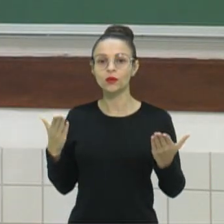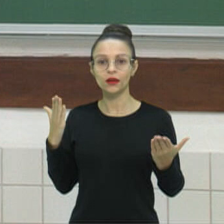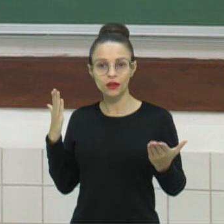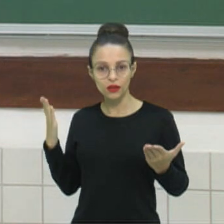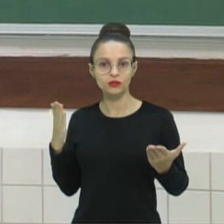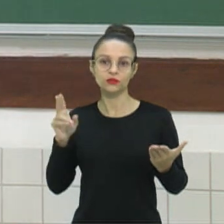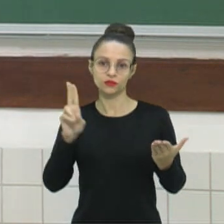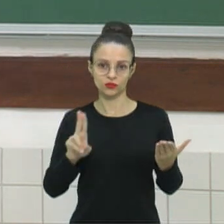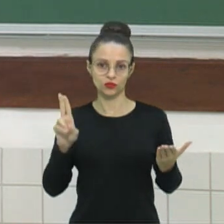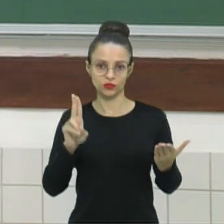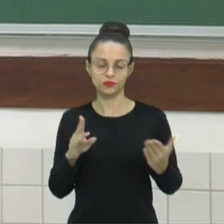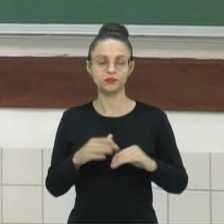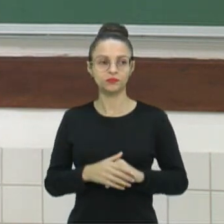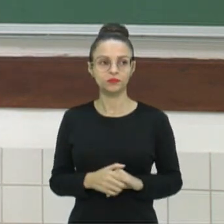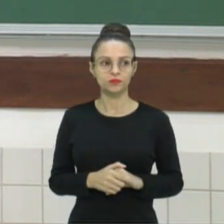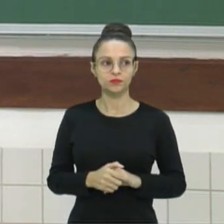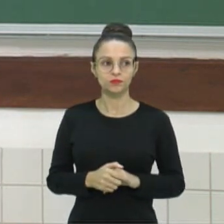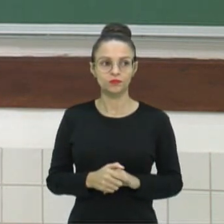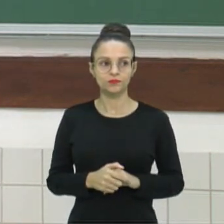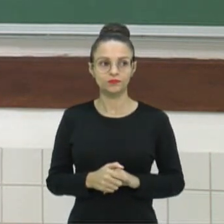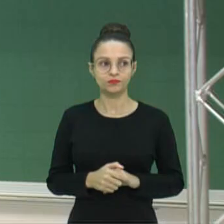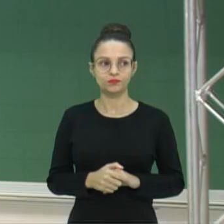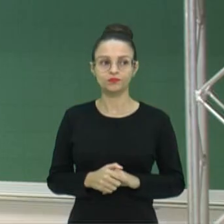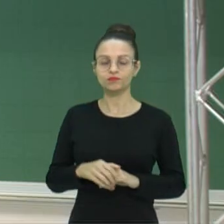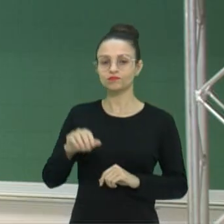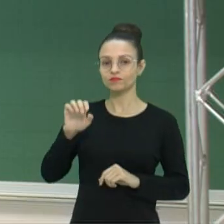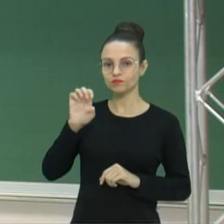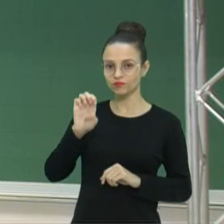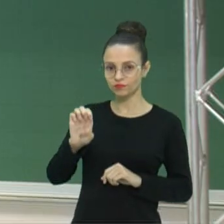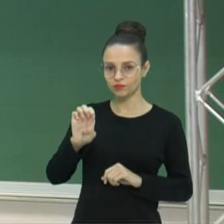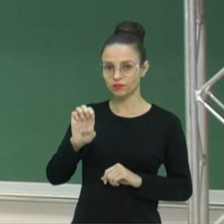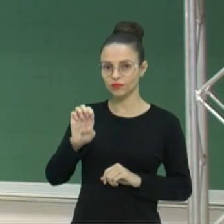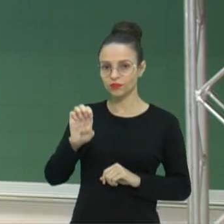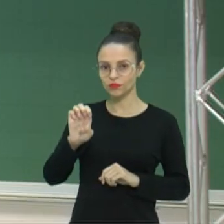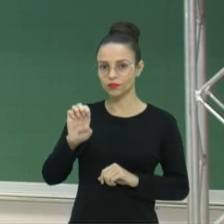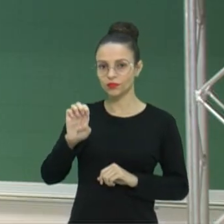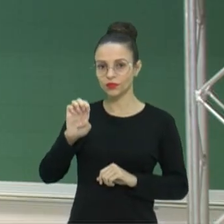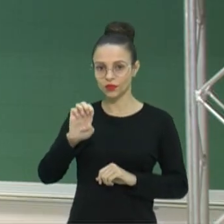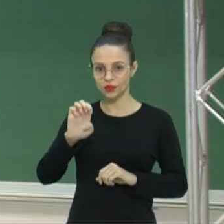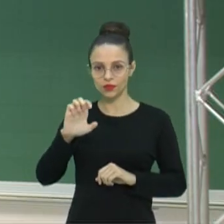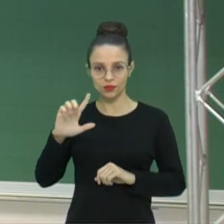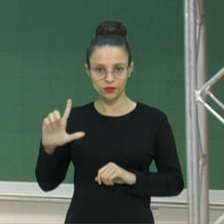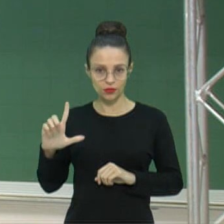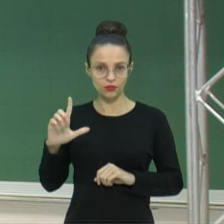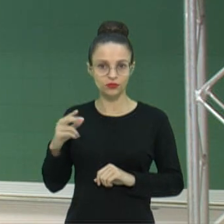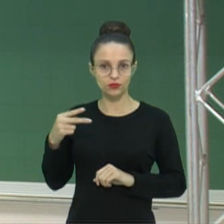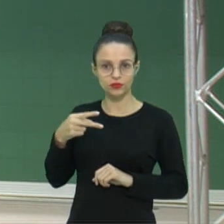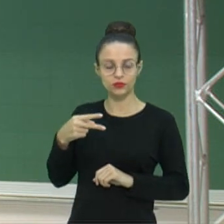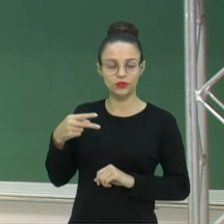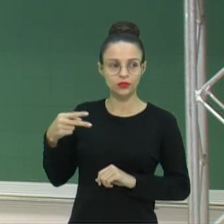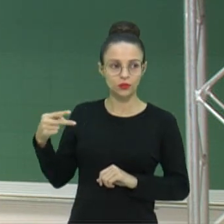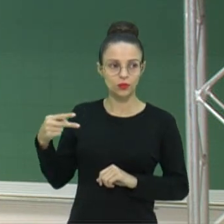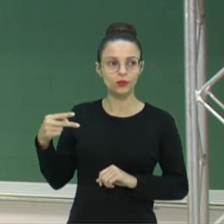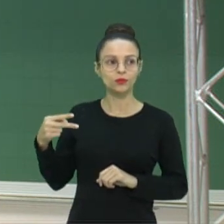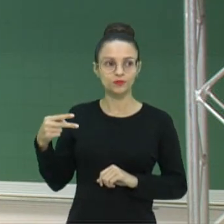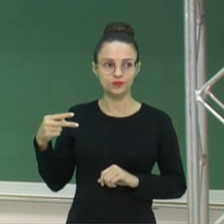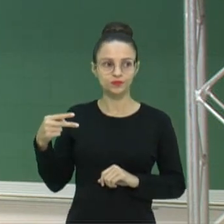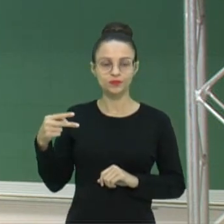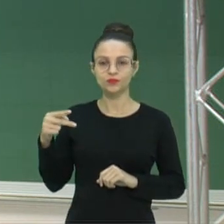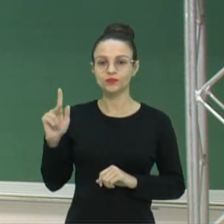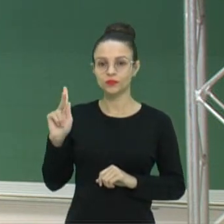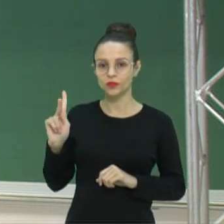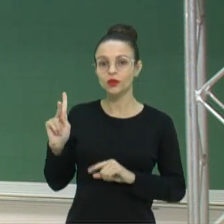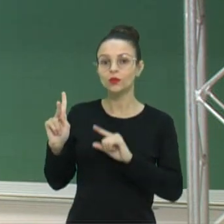vamos utilizar. Então, vai ficar o seguinte. Energia elástica vai ser igual